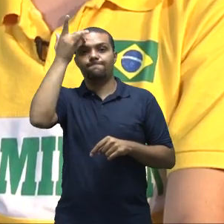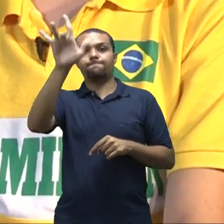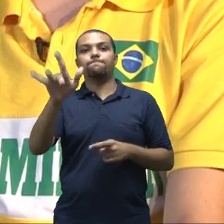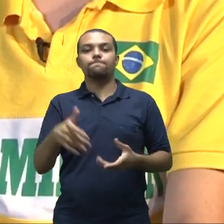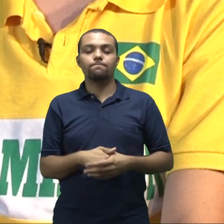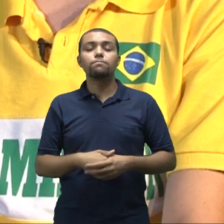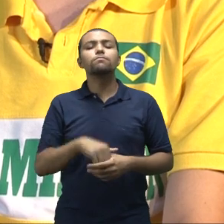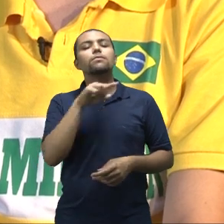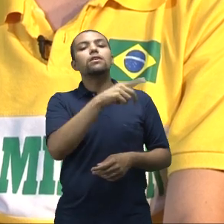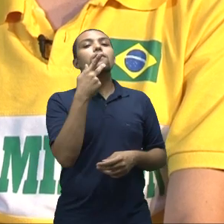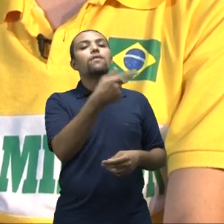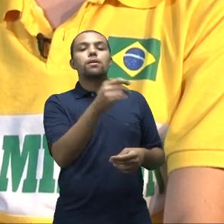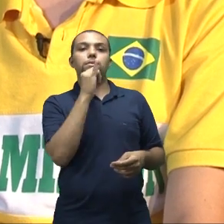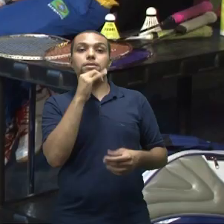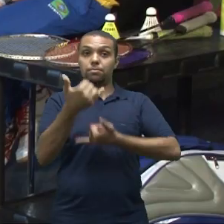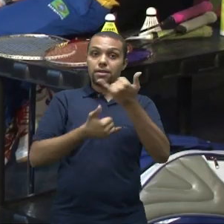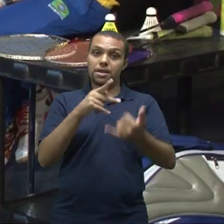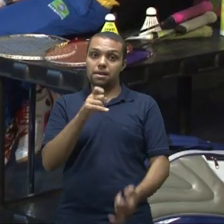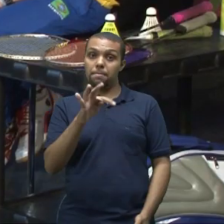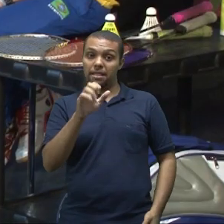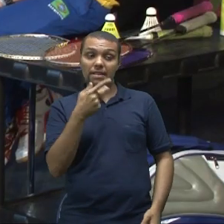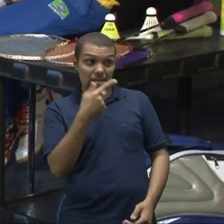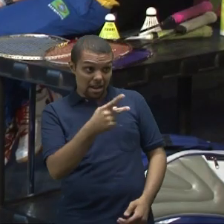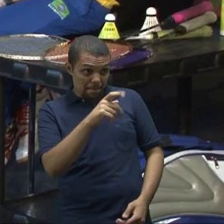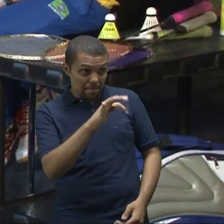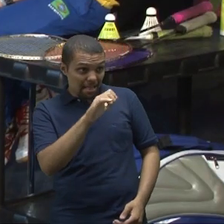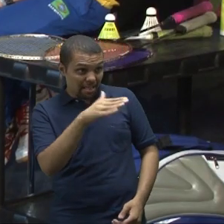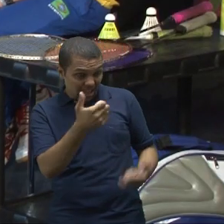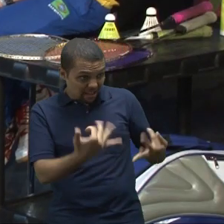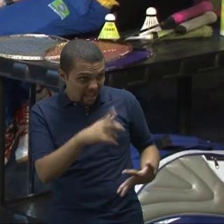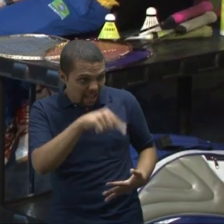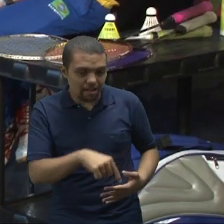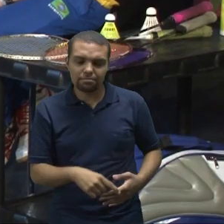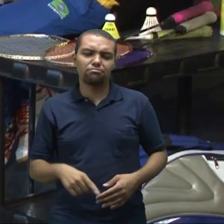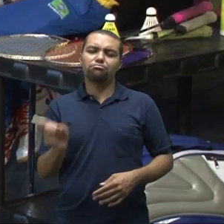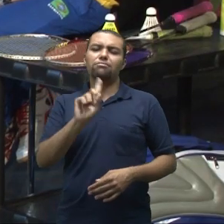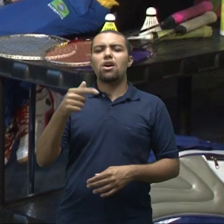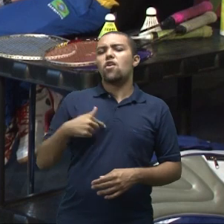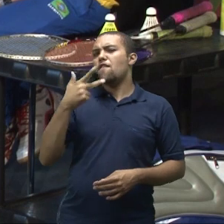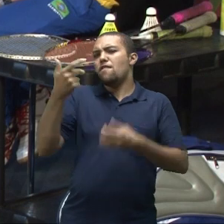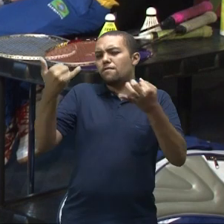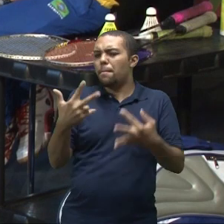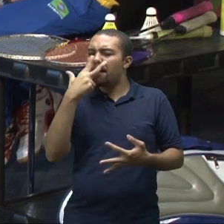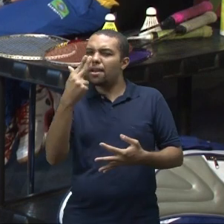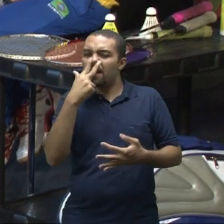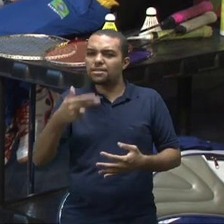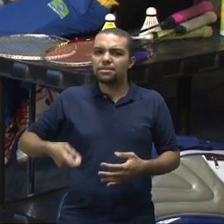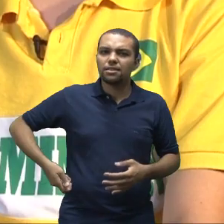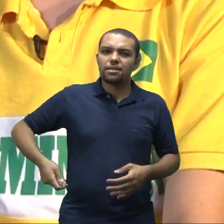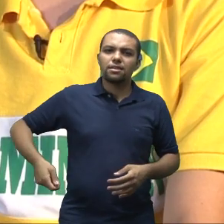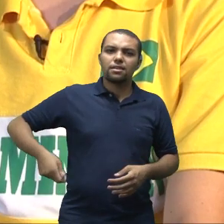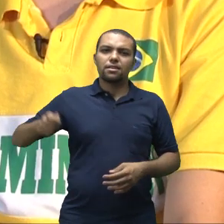nome não identificam. Uhum. E aí quando você fala que é jogo de peteca, você fala, é jogo de peteca? Como que é? Para explicar. Eu falo que é parecido